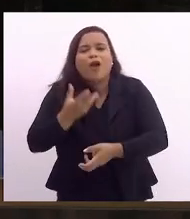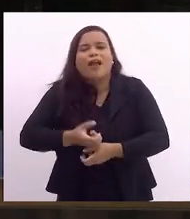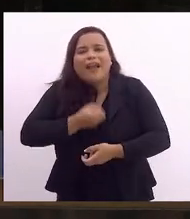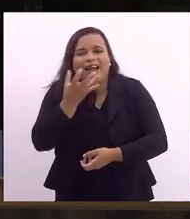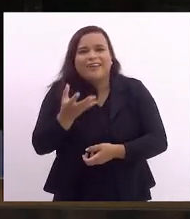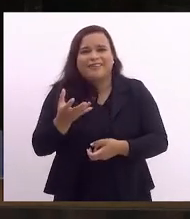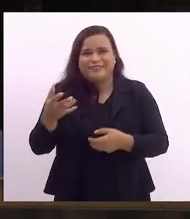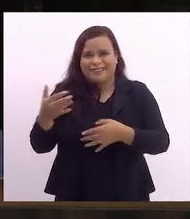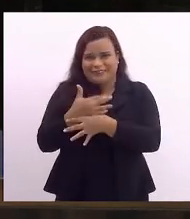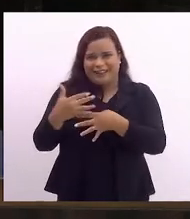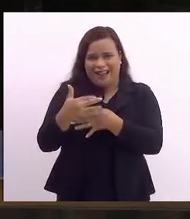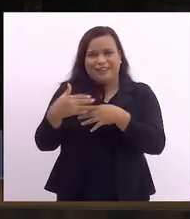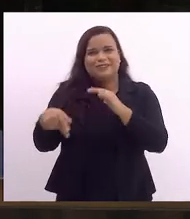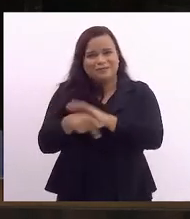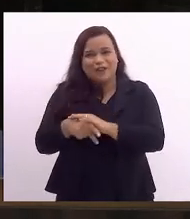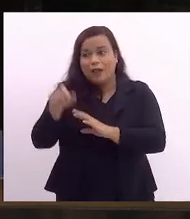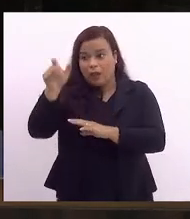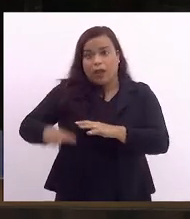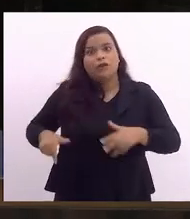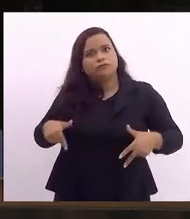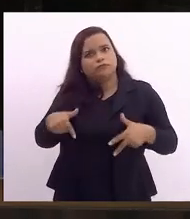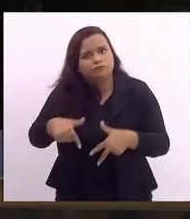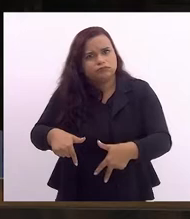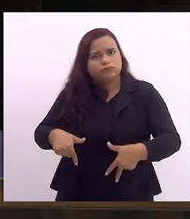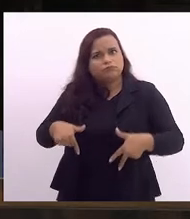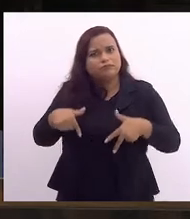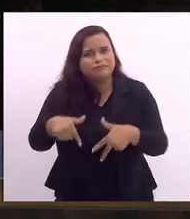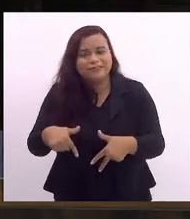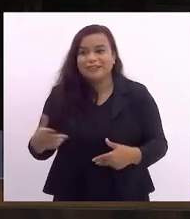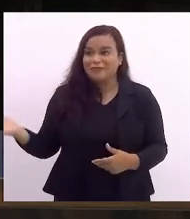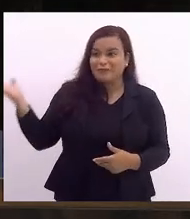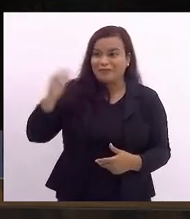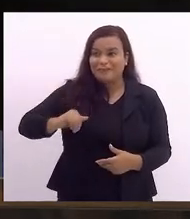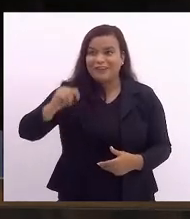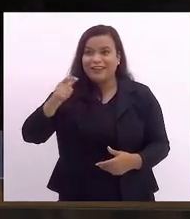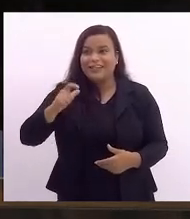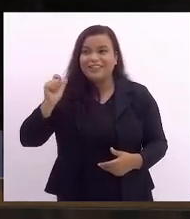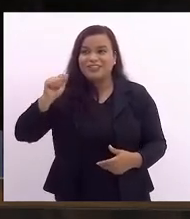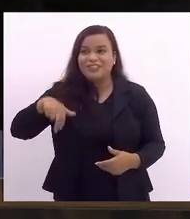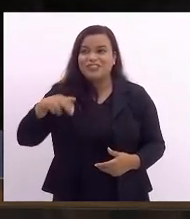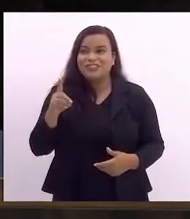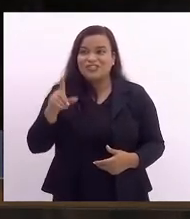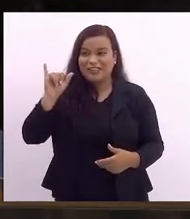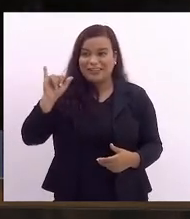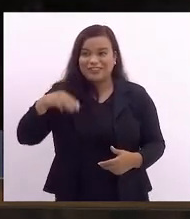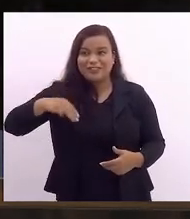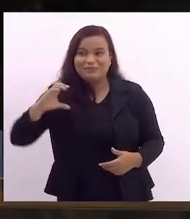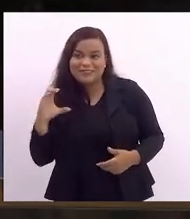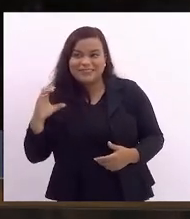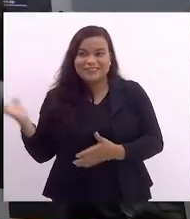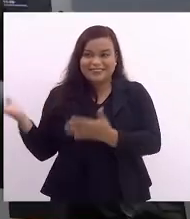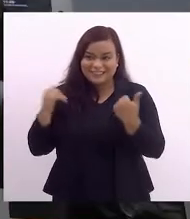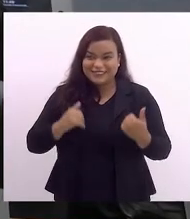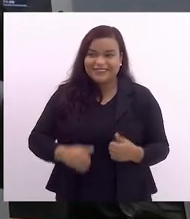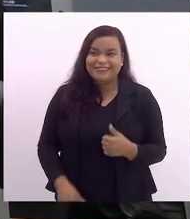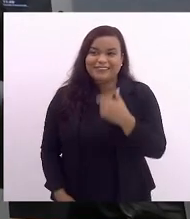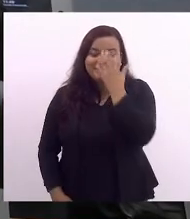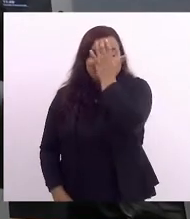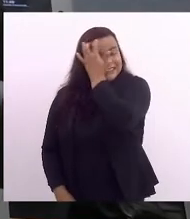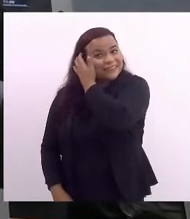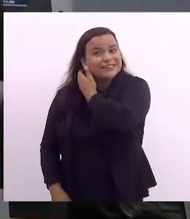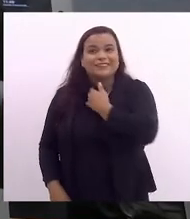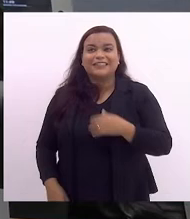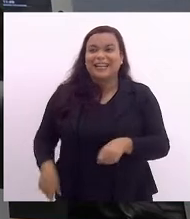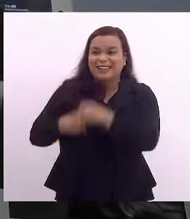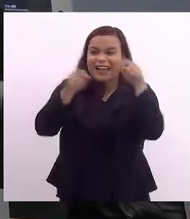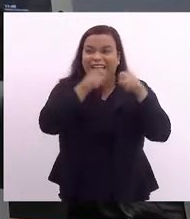urbano, um grande militante. Vem para cá, Xande MC, toma o palco, toma a casa. Quebra